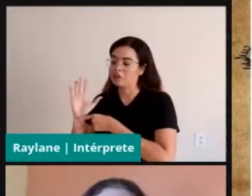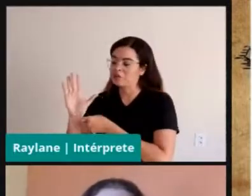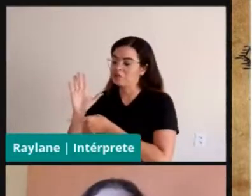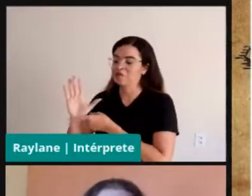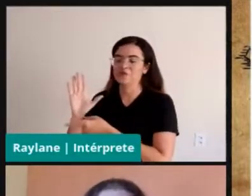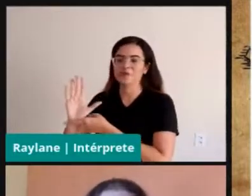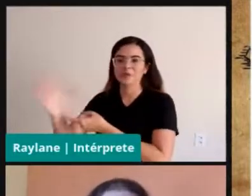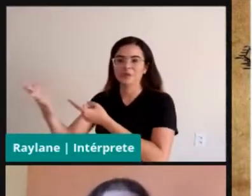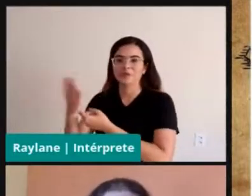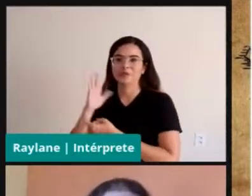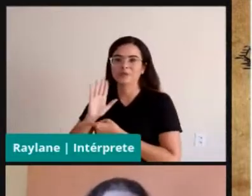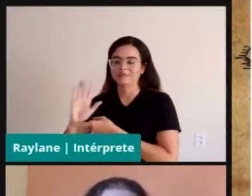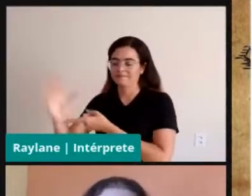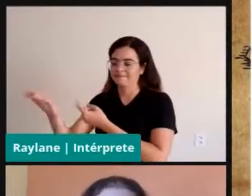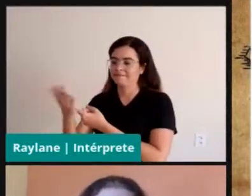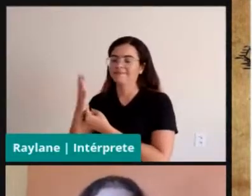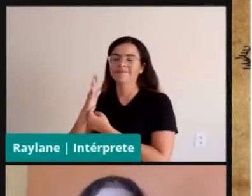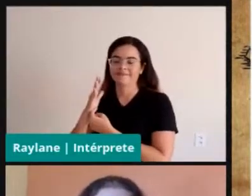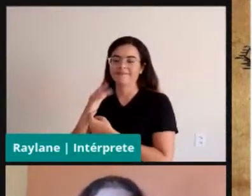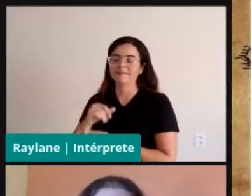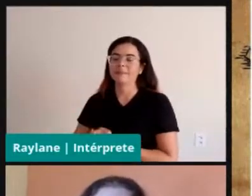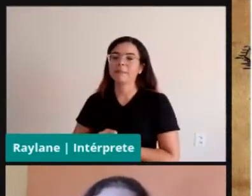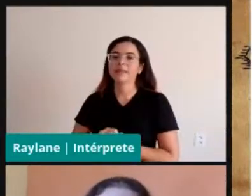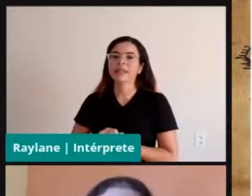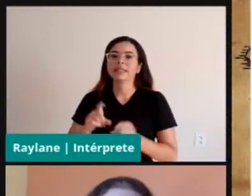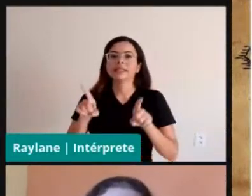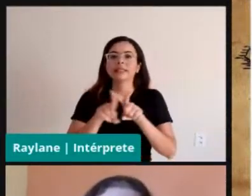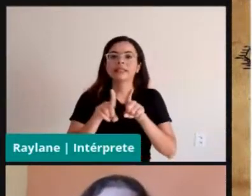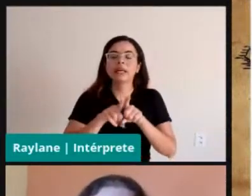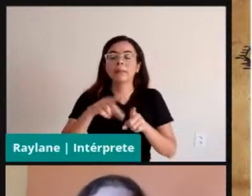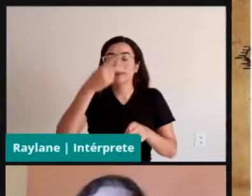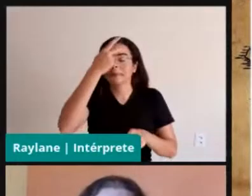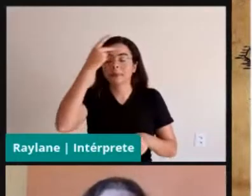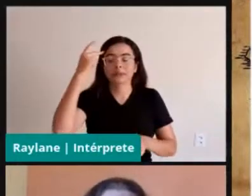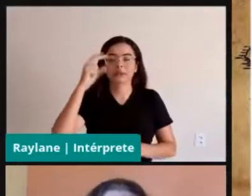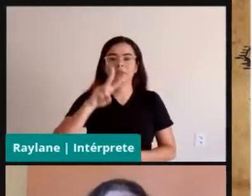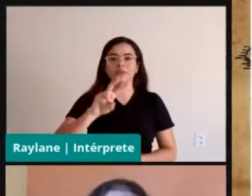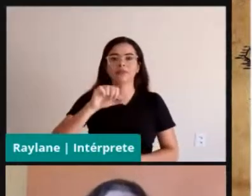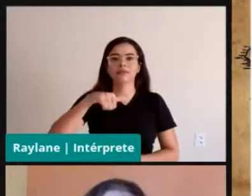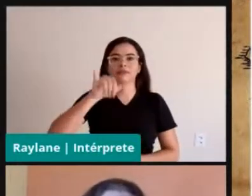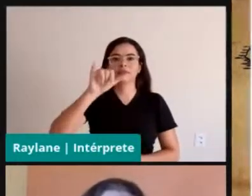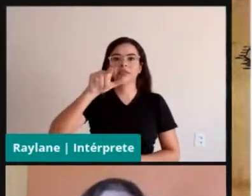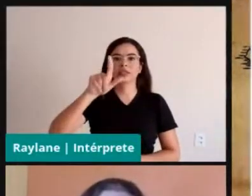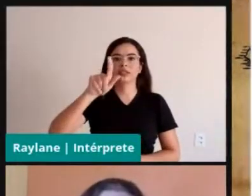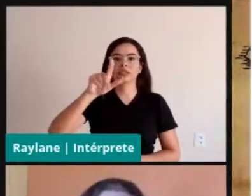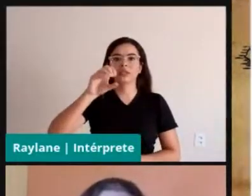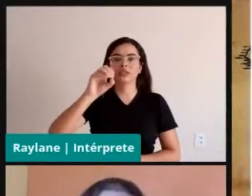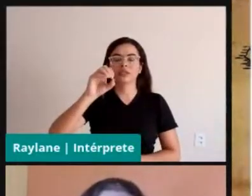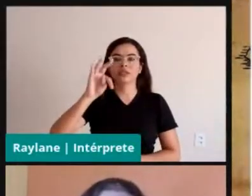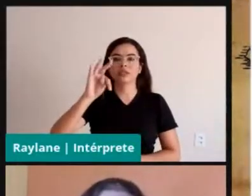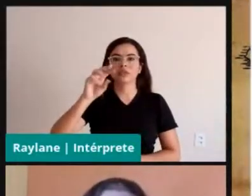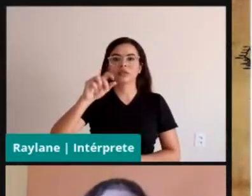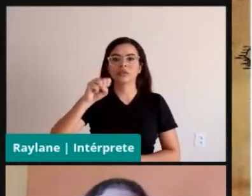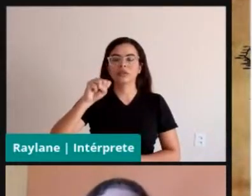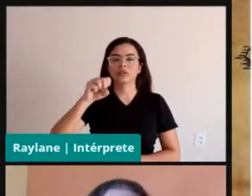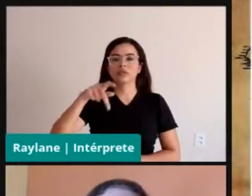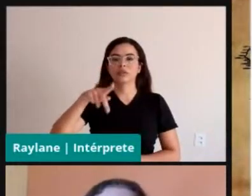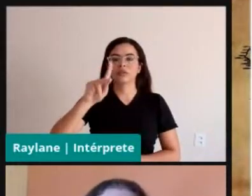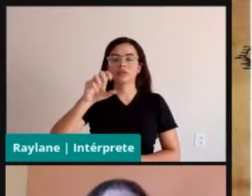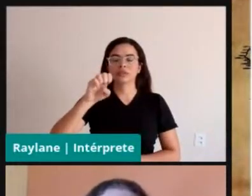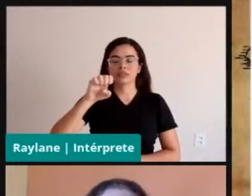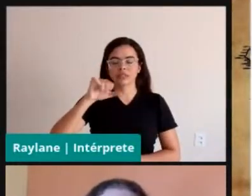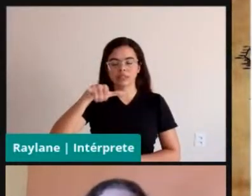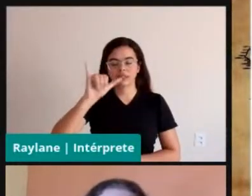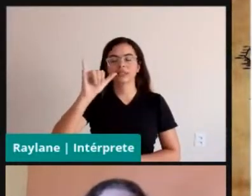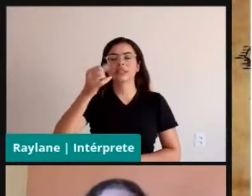encontro com a pesquisa de Vygotsky e com o socioconstrutivismo. Você vai ter essa construção